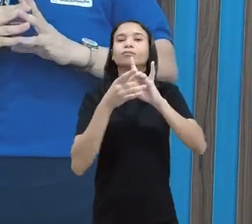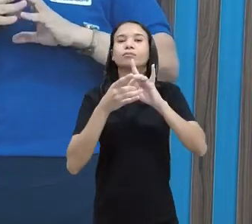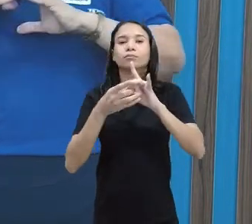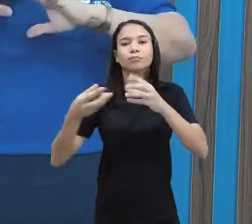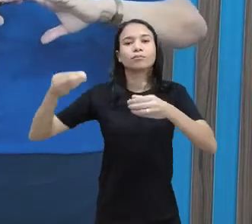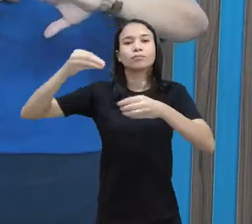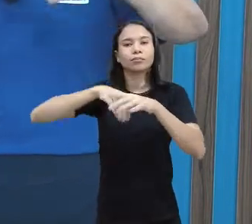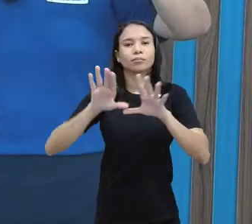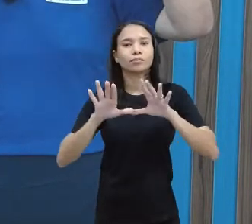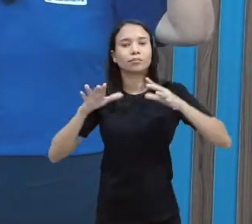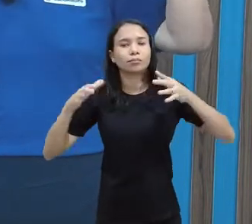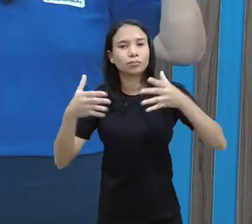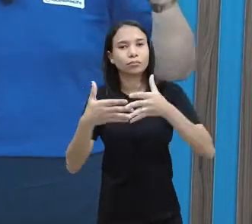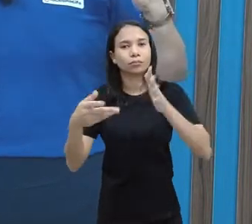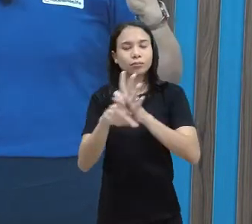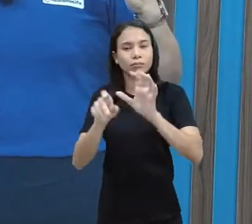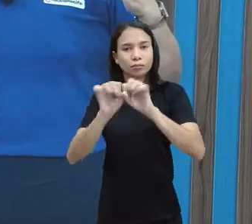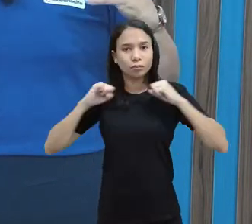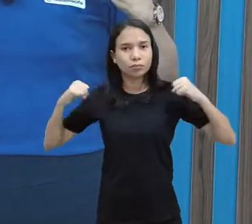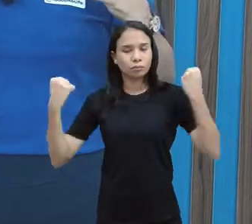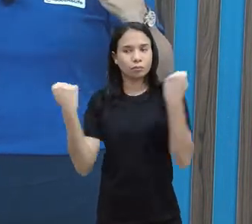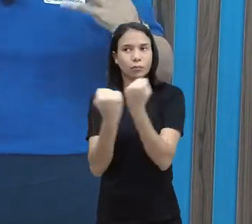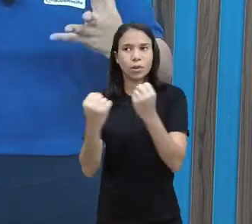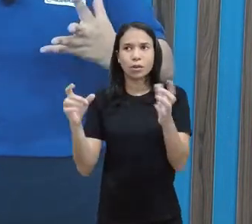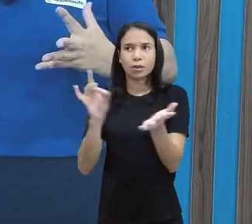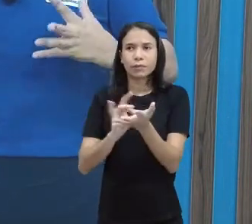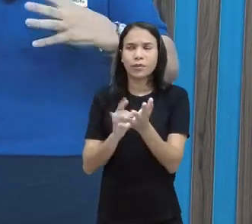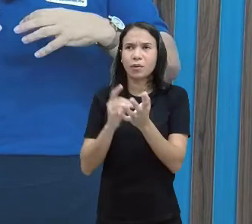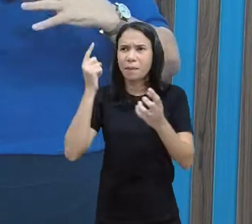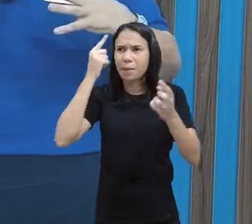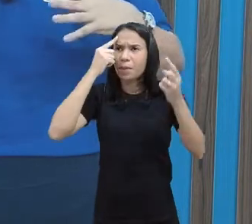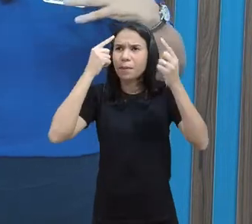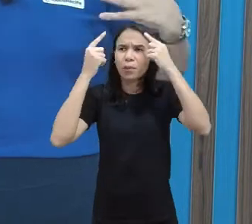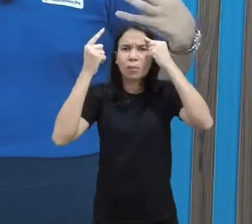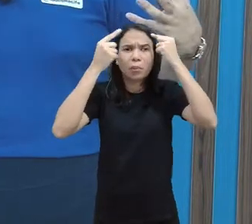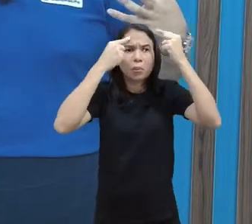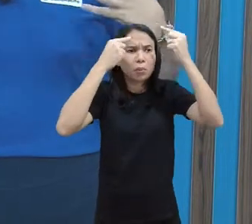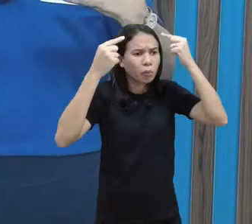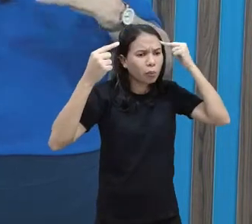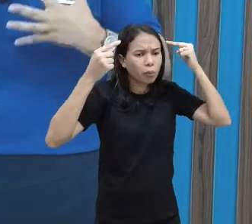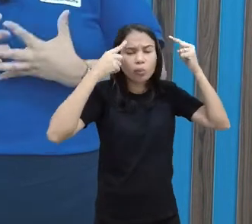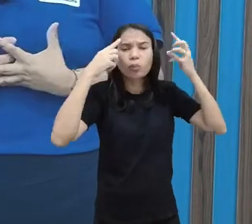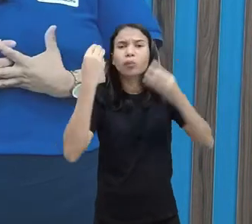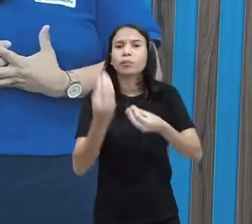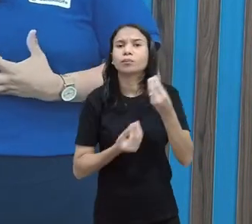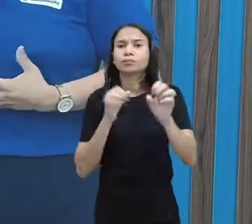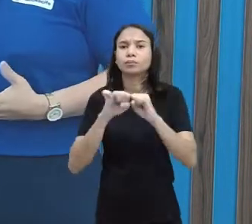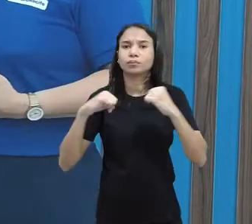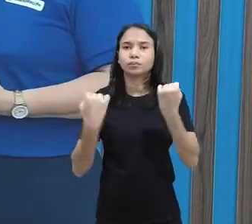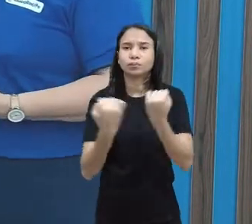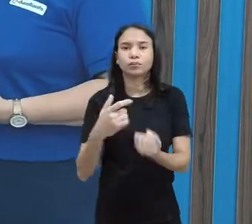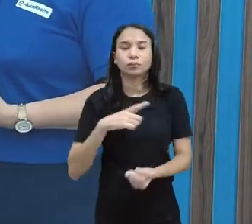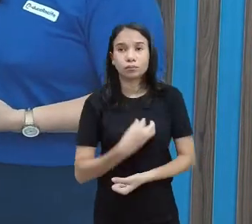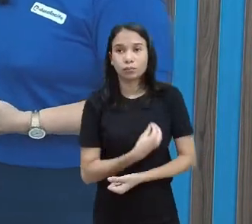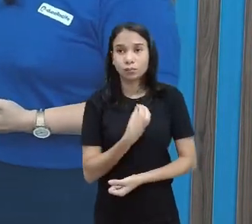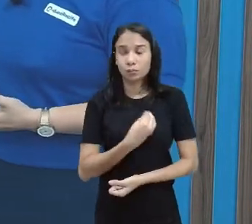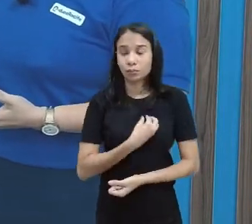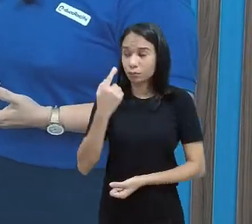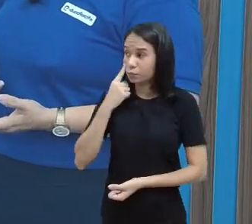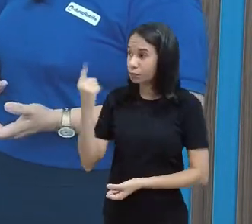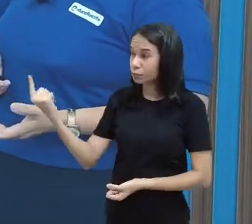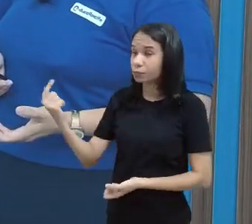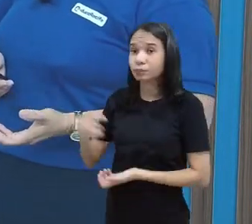grupo, né, da sociedade que pensa a sociedade, como é que ela está acontecendo. Então, bora